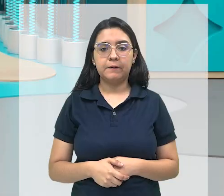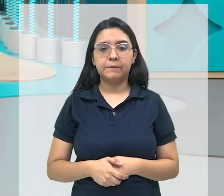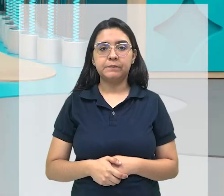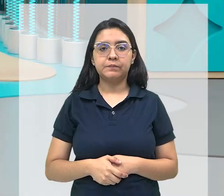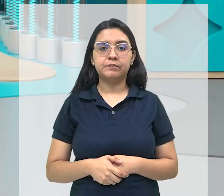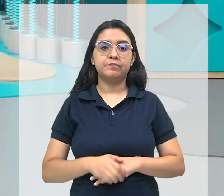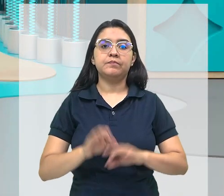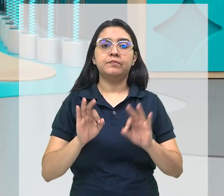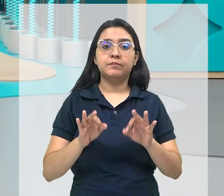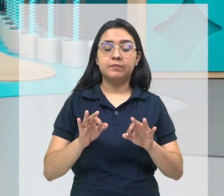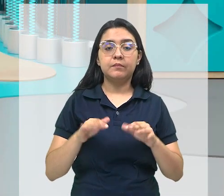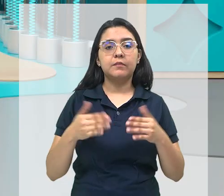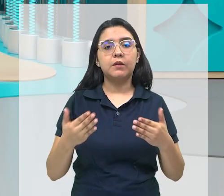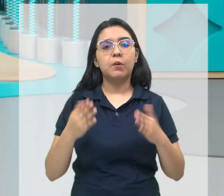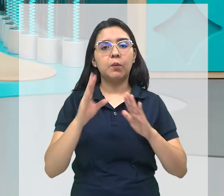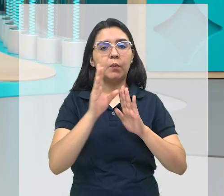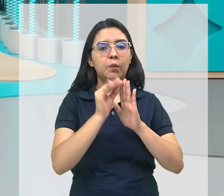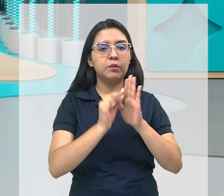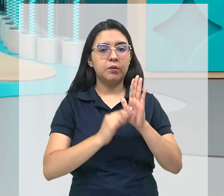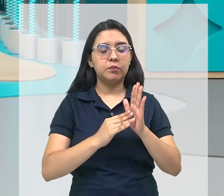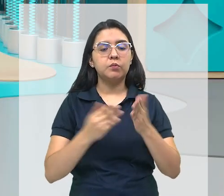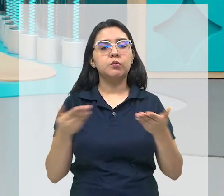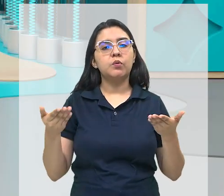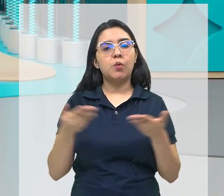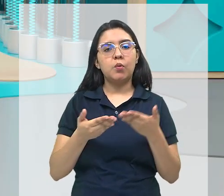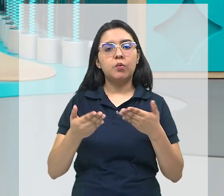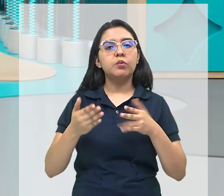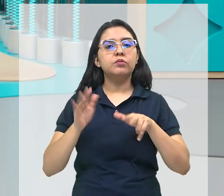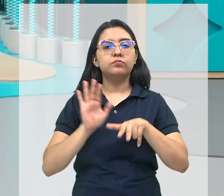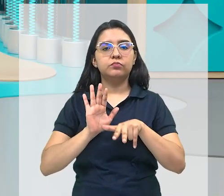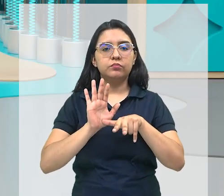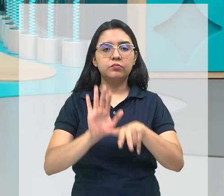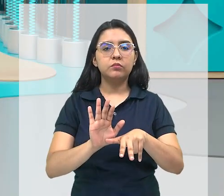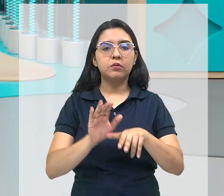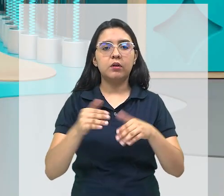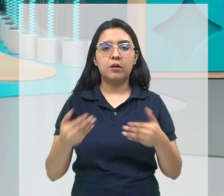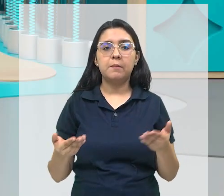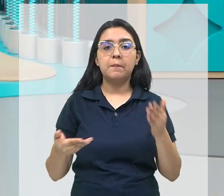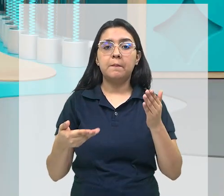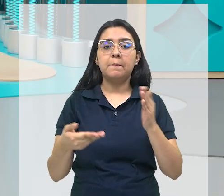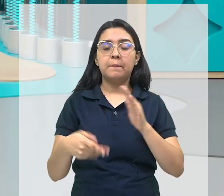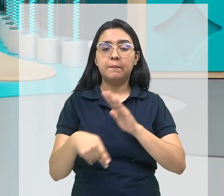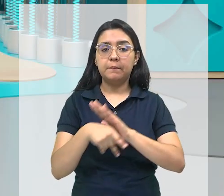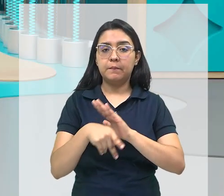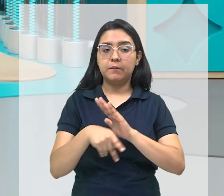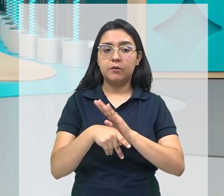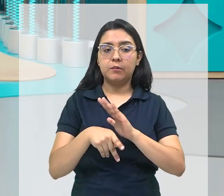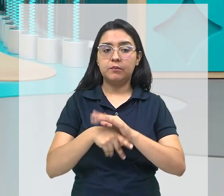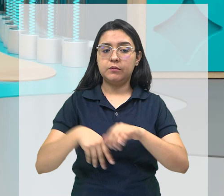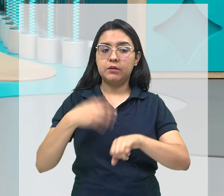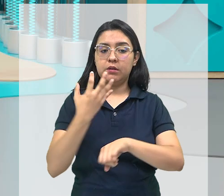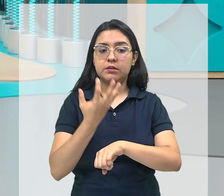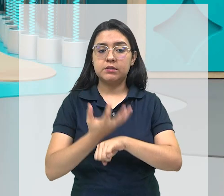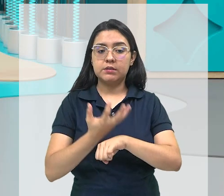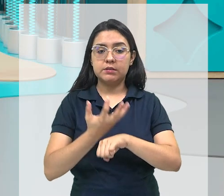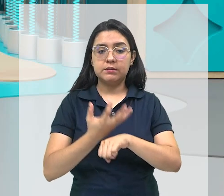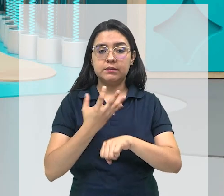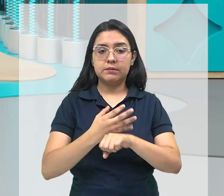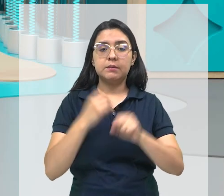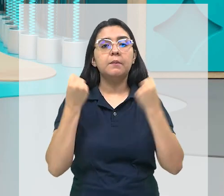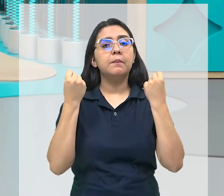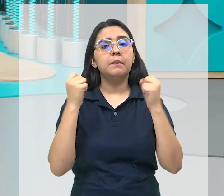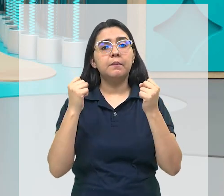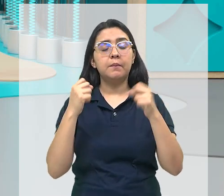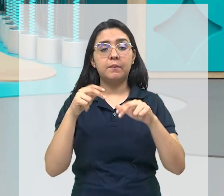Muito bem, gente, o conteúdo de primeiros socorros faz parte da grade curricular de Educação Física por conta